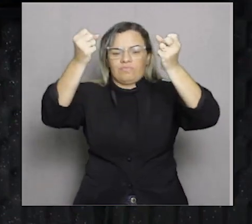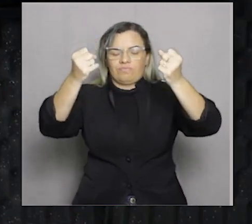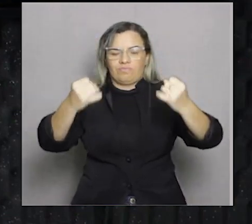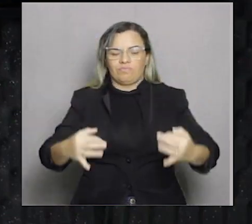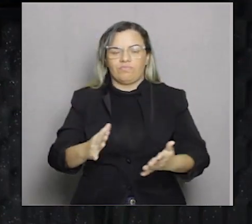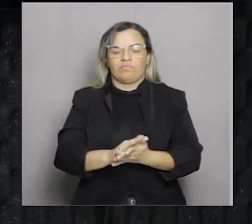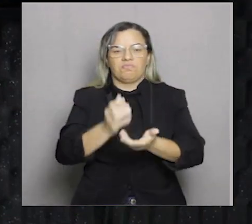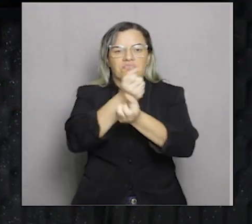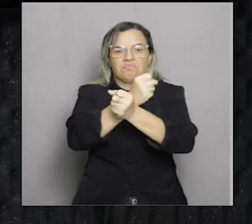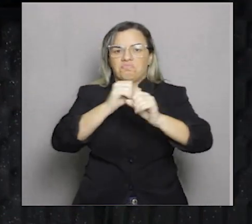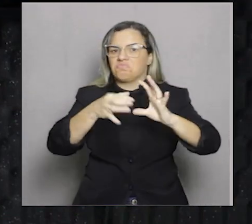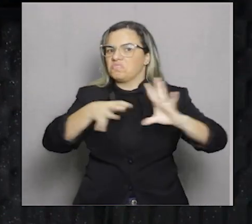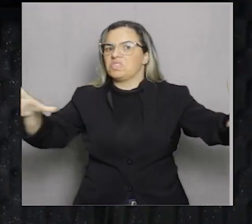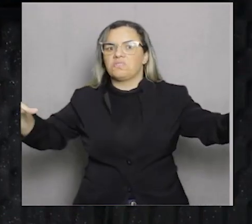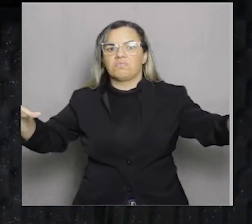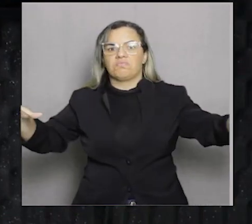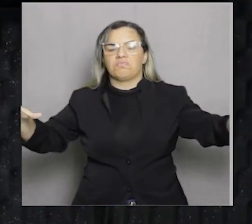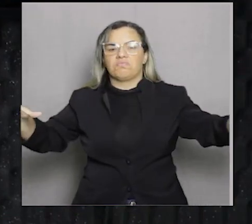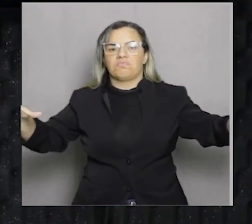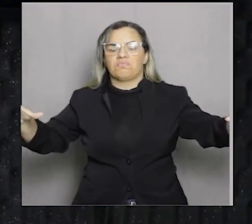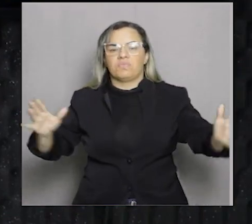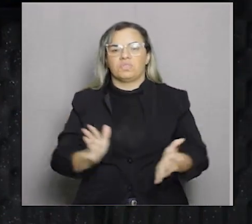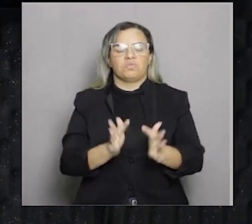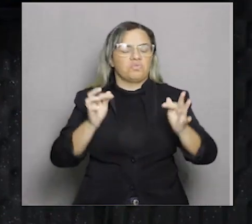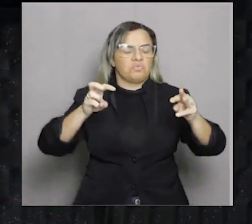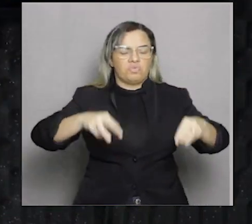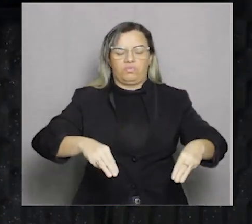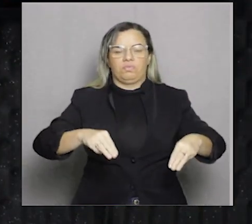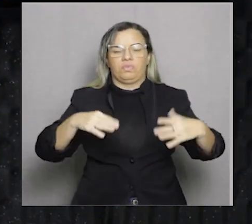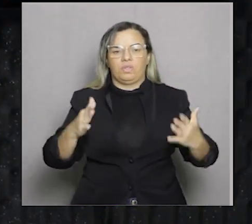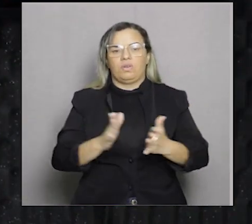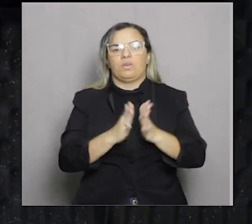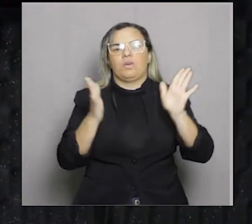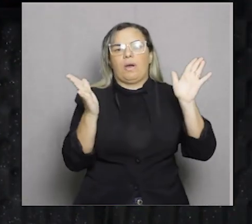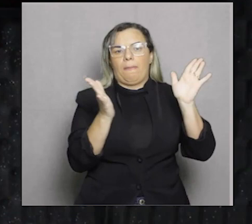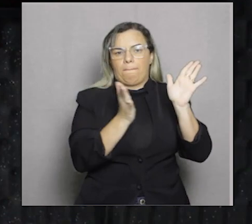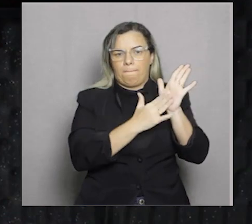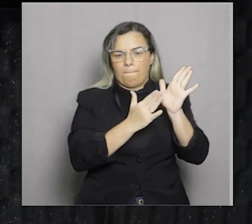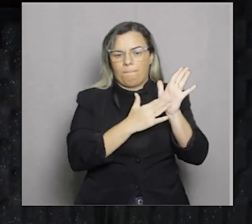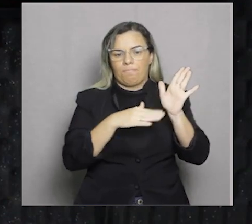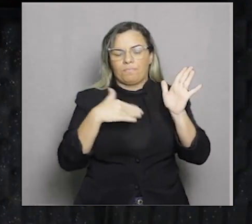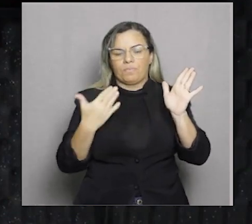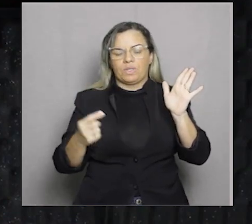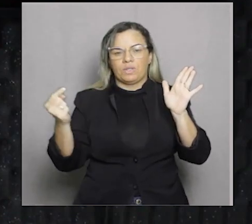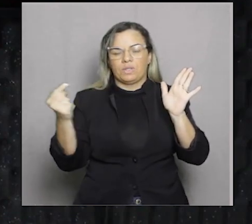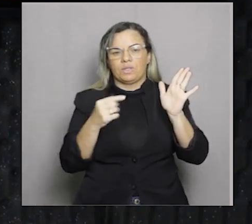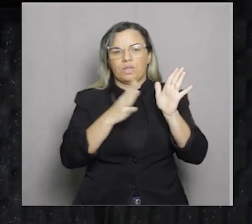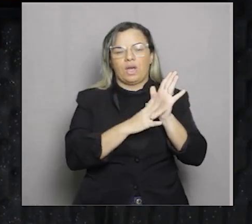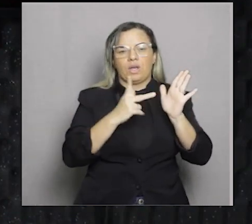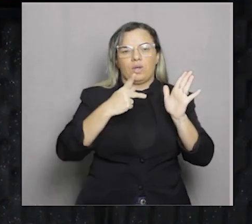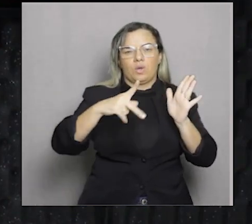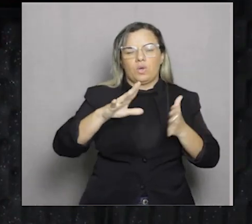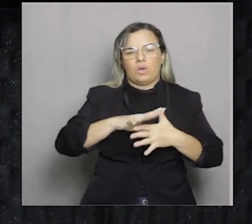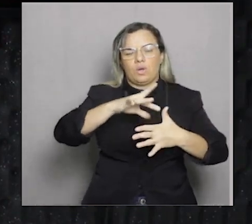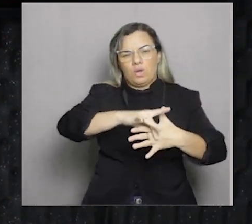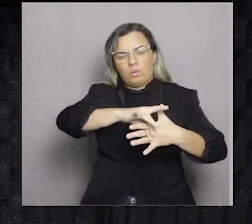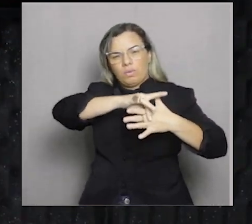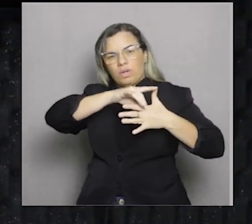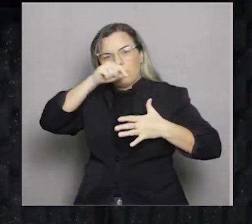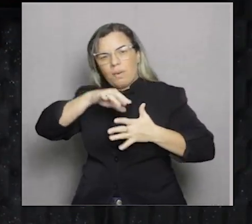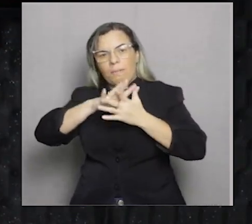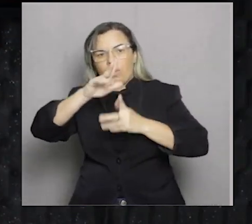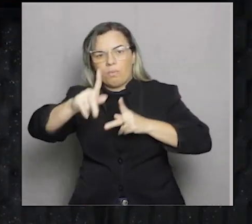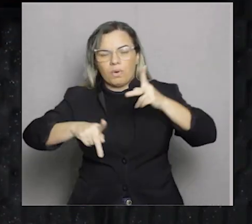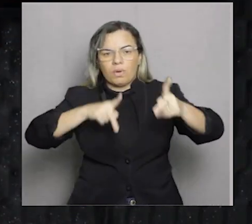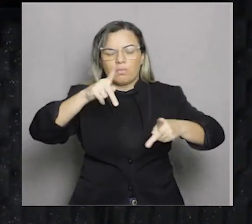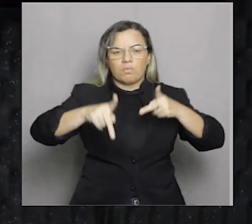abolição da escravidão. É uma de suas propostas. As suas lideranças são lideranças